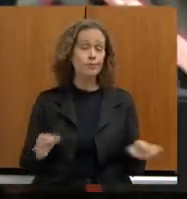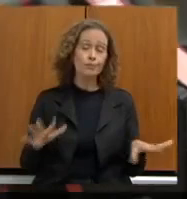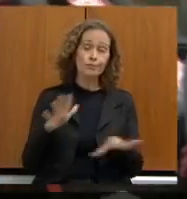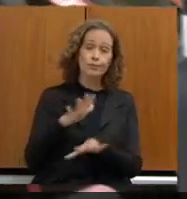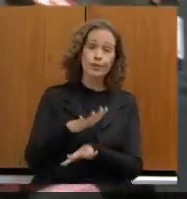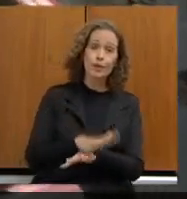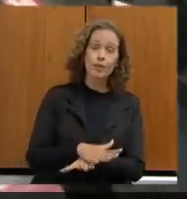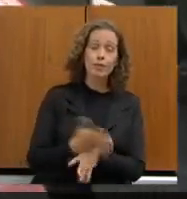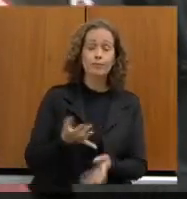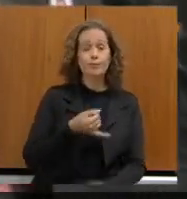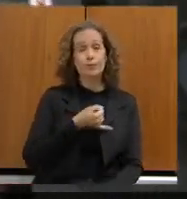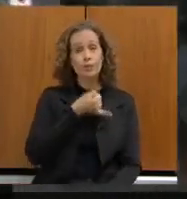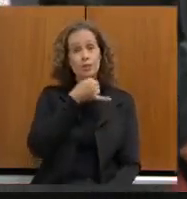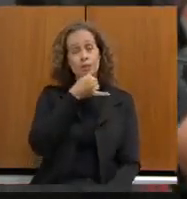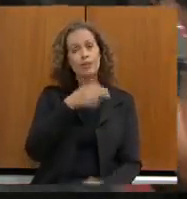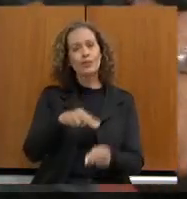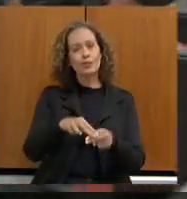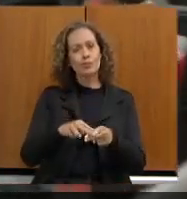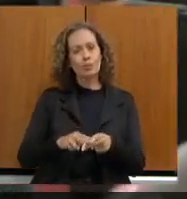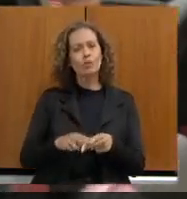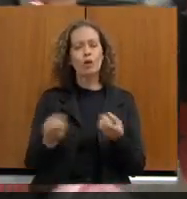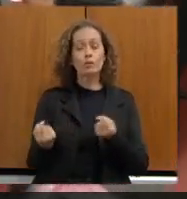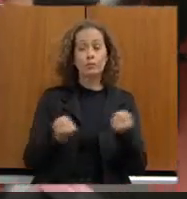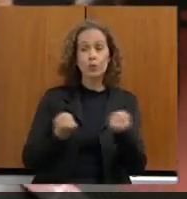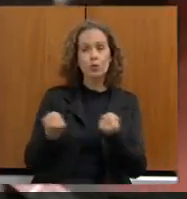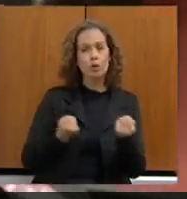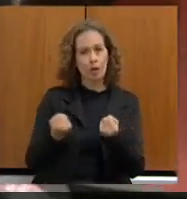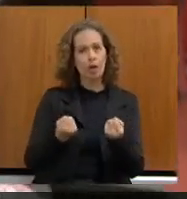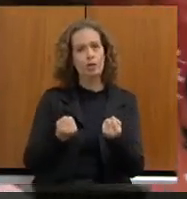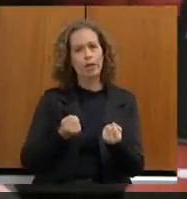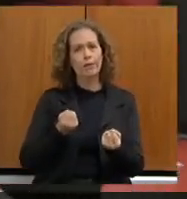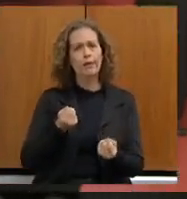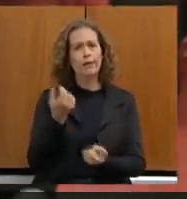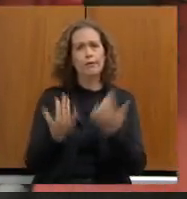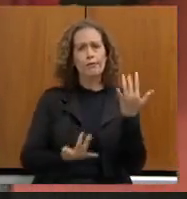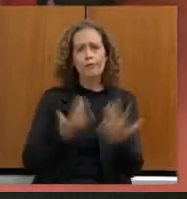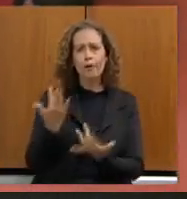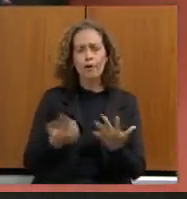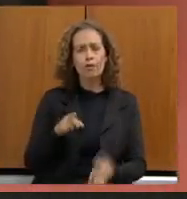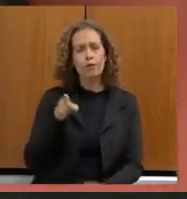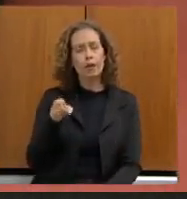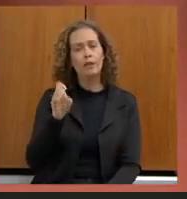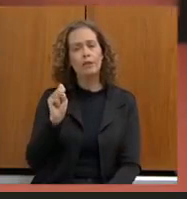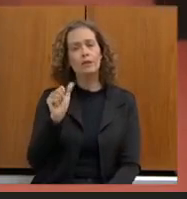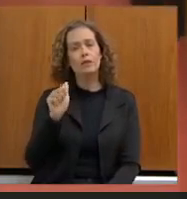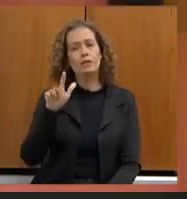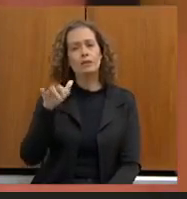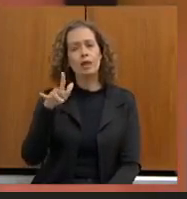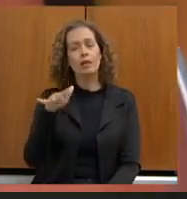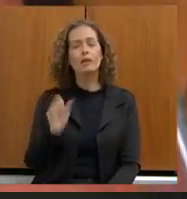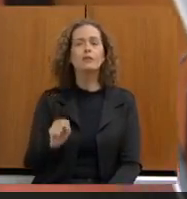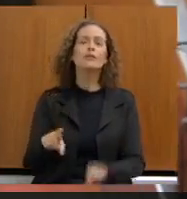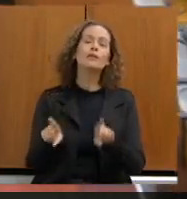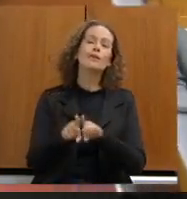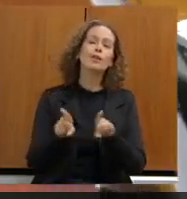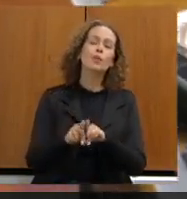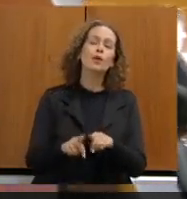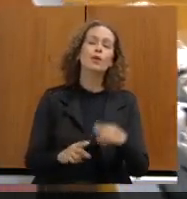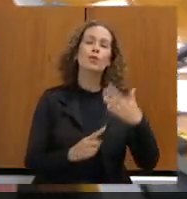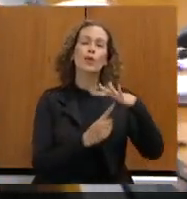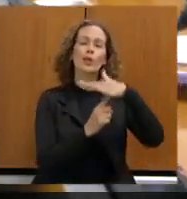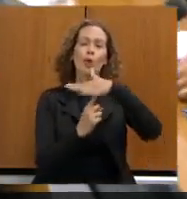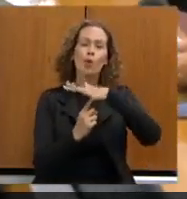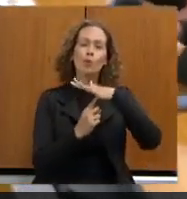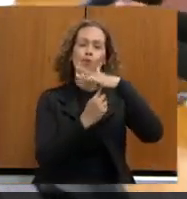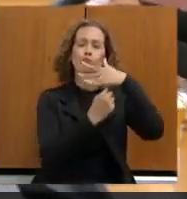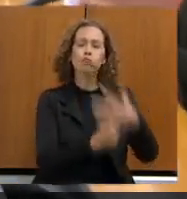ficando triste pela viatura que pegou fogo e Salinas e também pelo helicóptero que caiu lá em jequitaí dá um